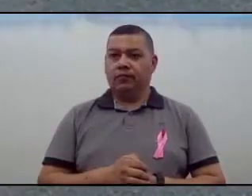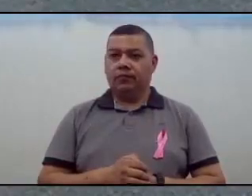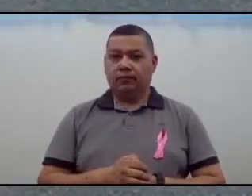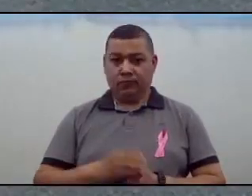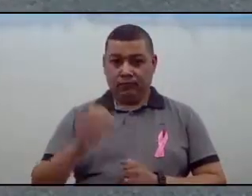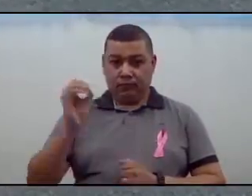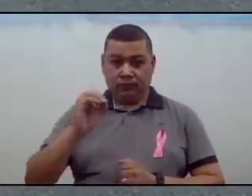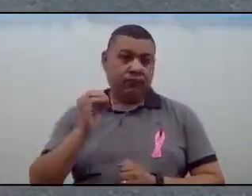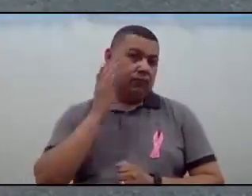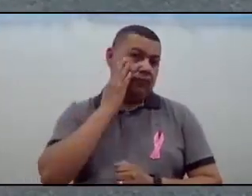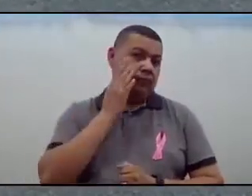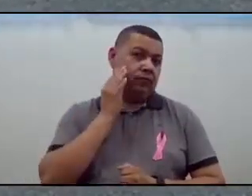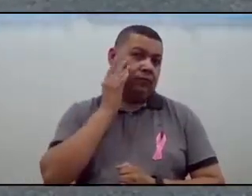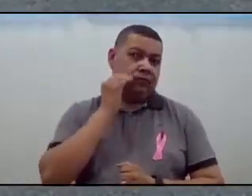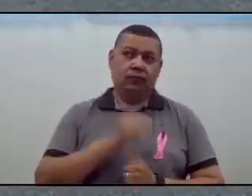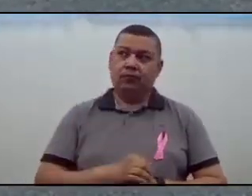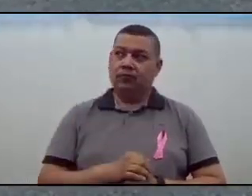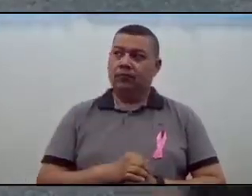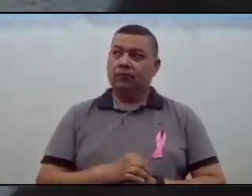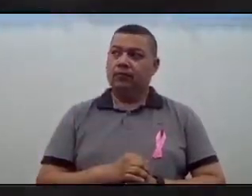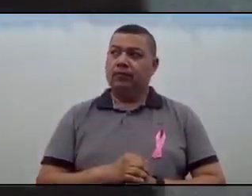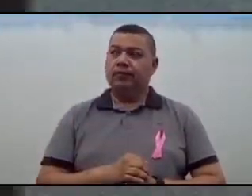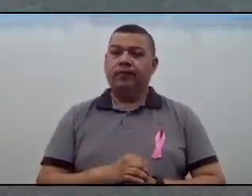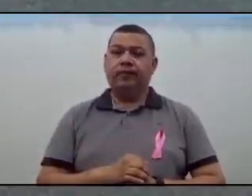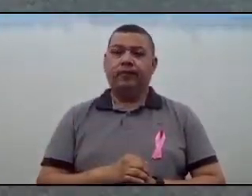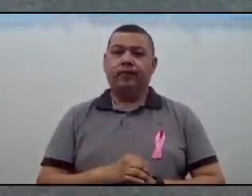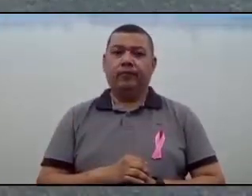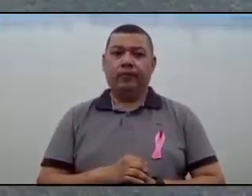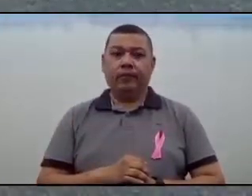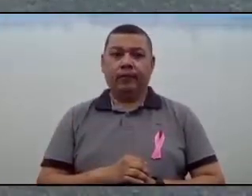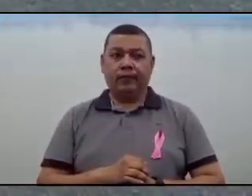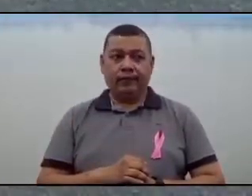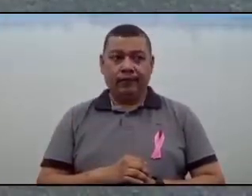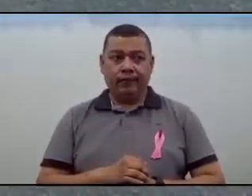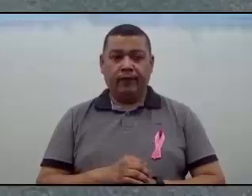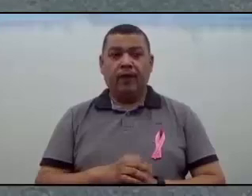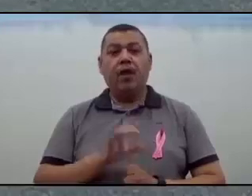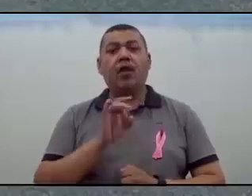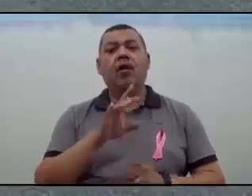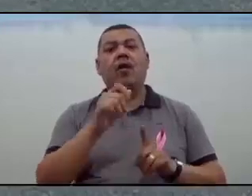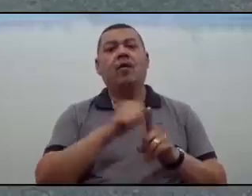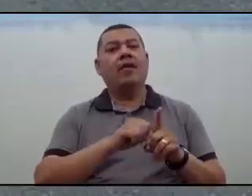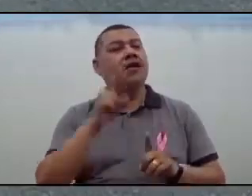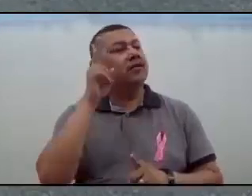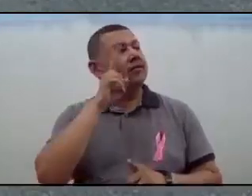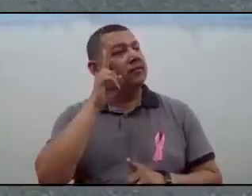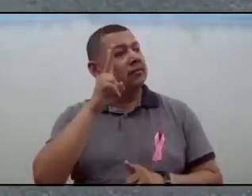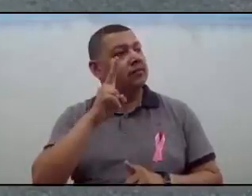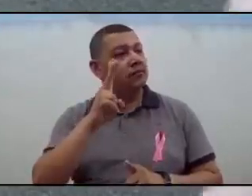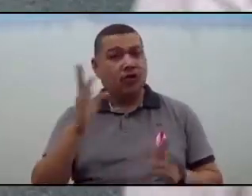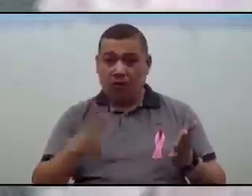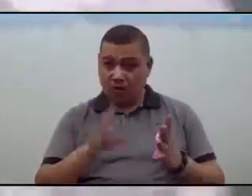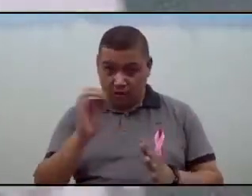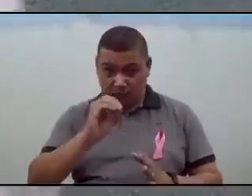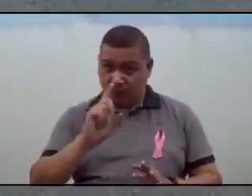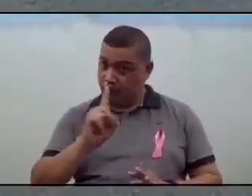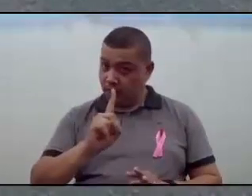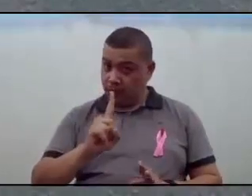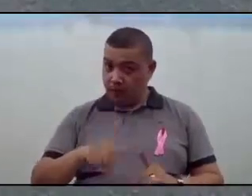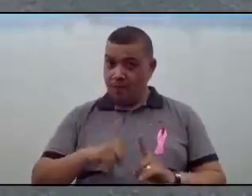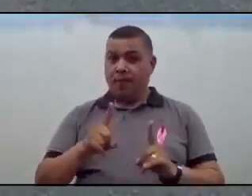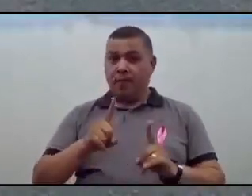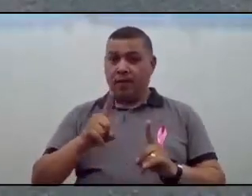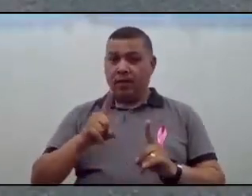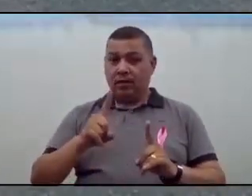Outubro Rosa não seja só um mês para ser lembrado nesse